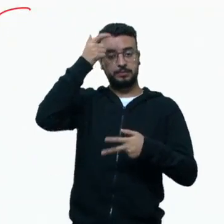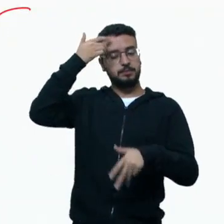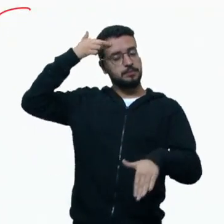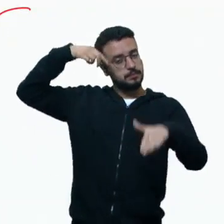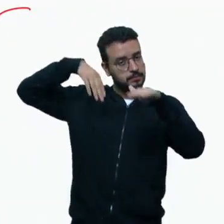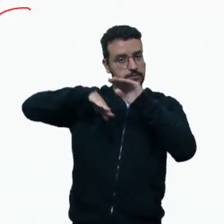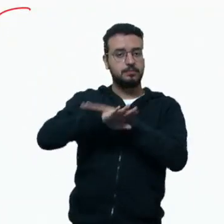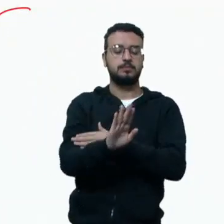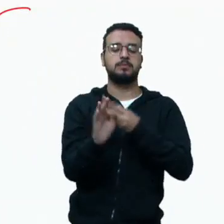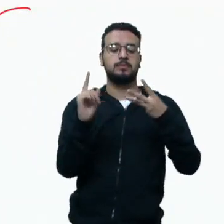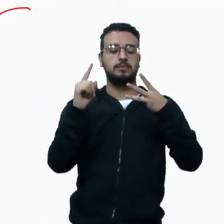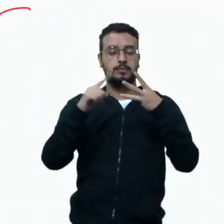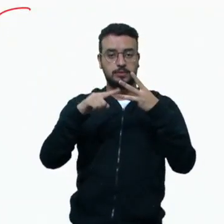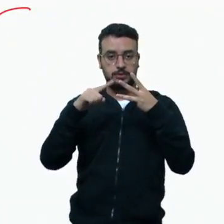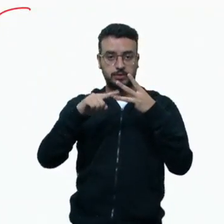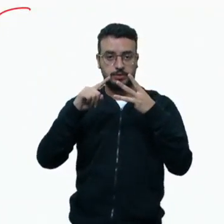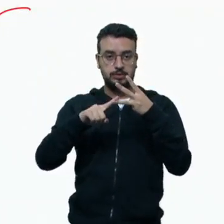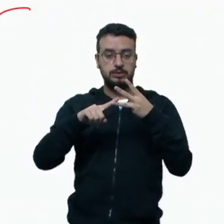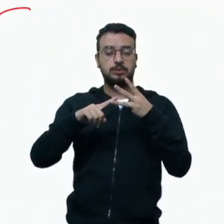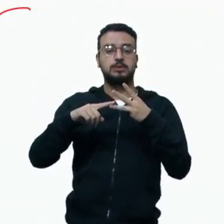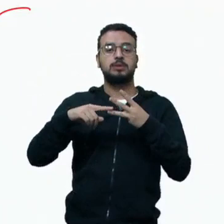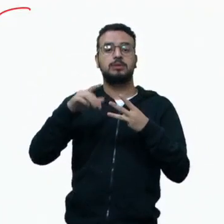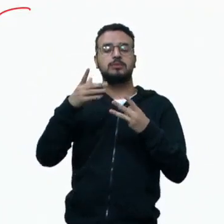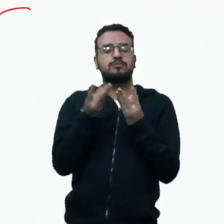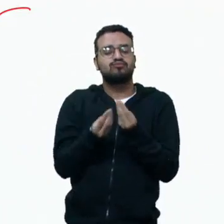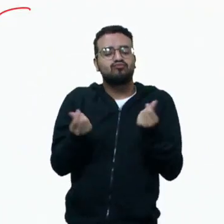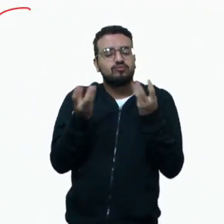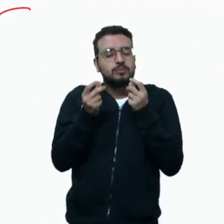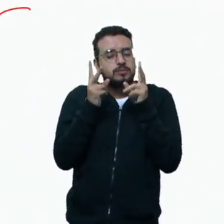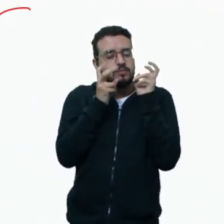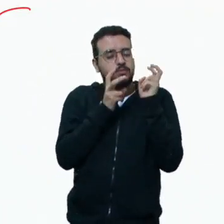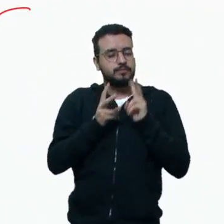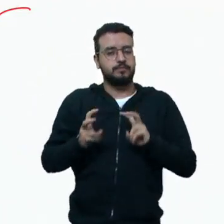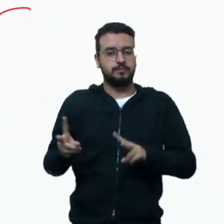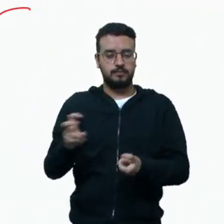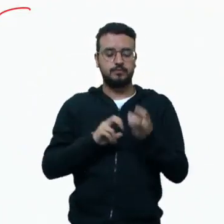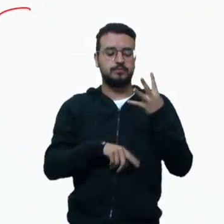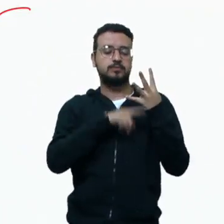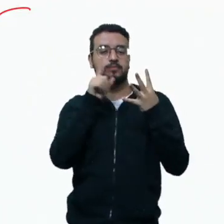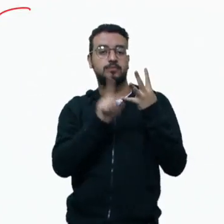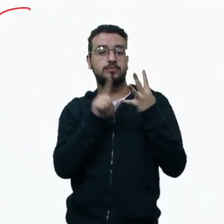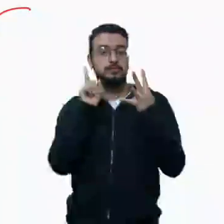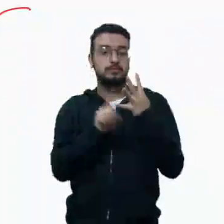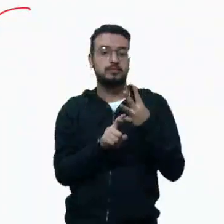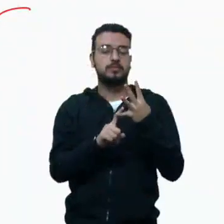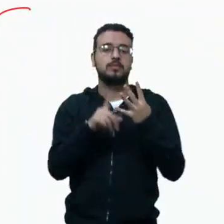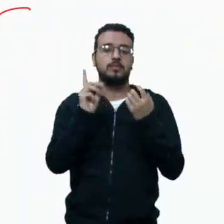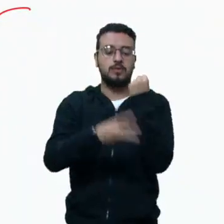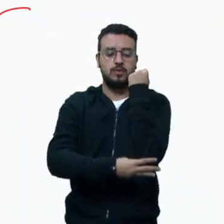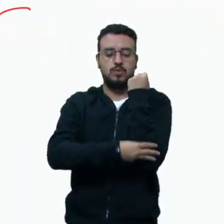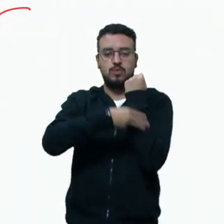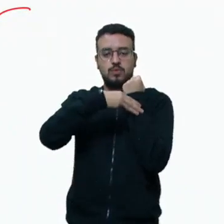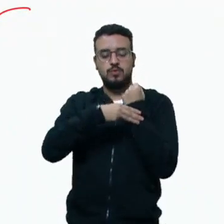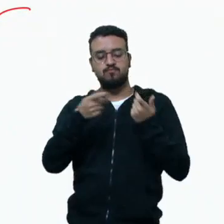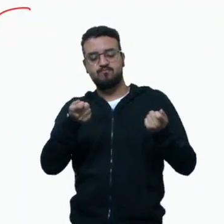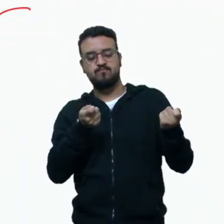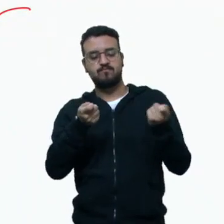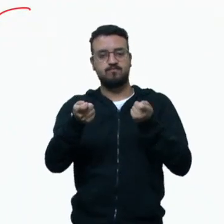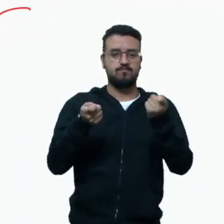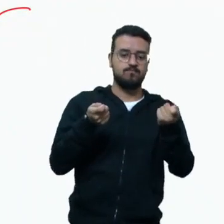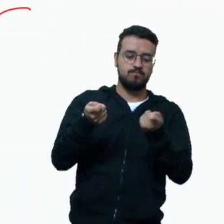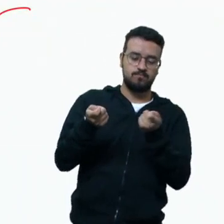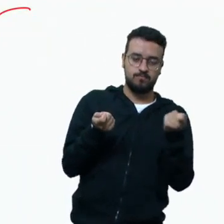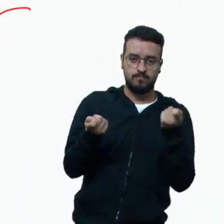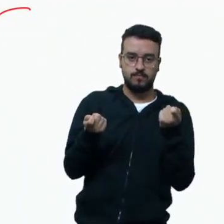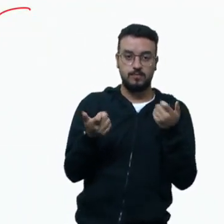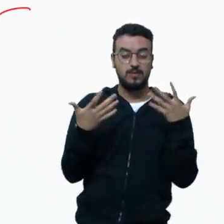de memória, processamento sensitivo e regulação das contrações musculares e esqueléticas.